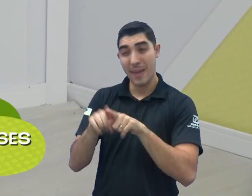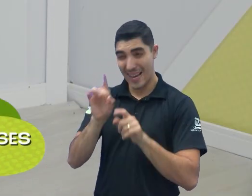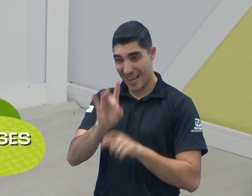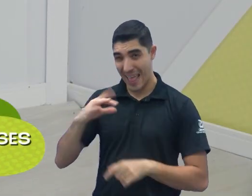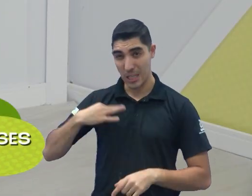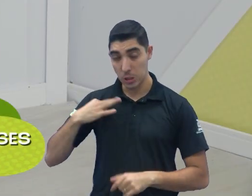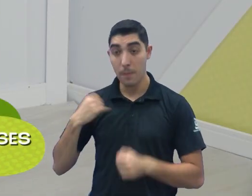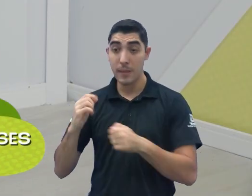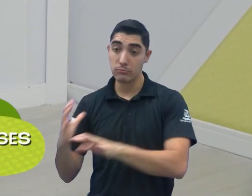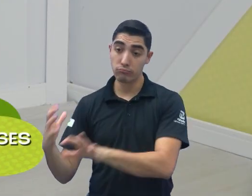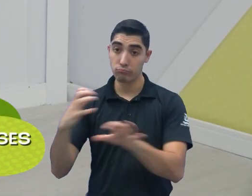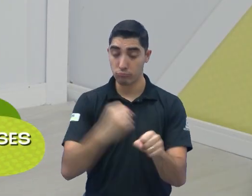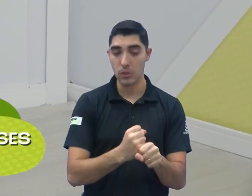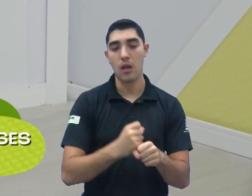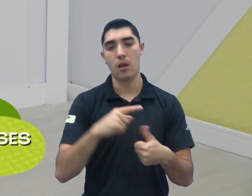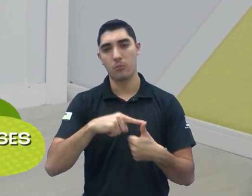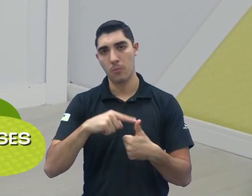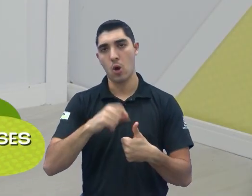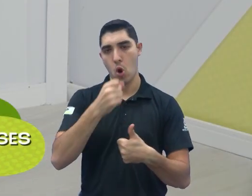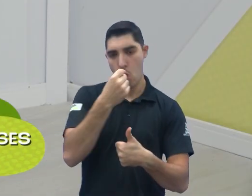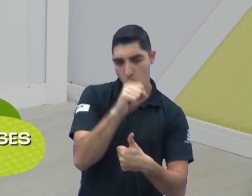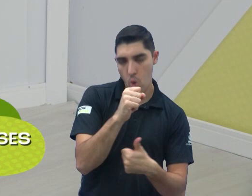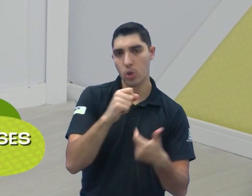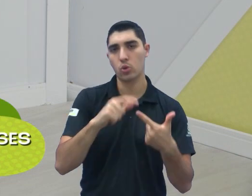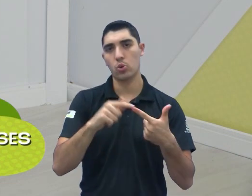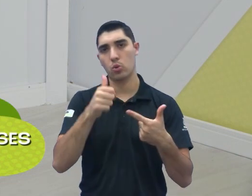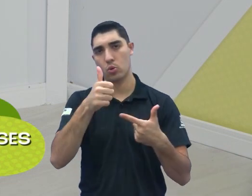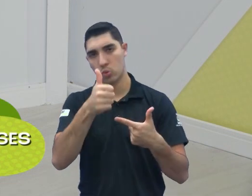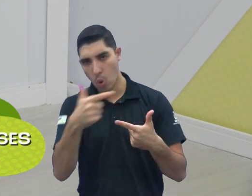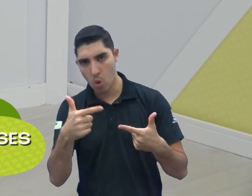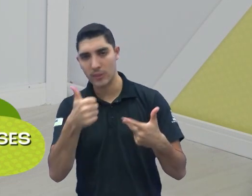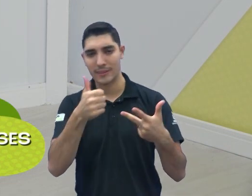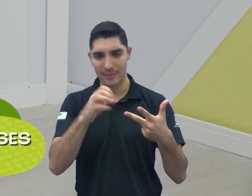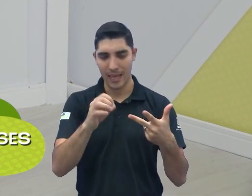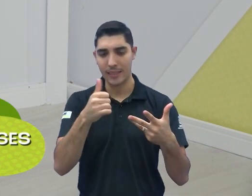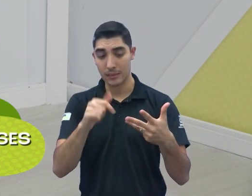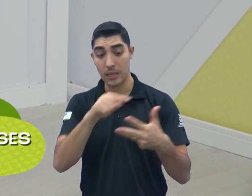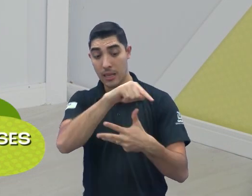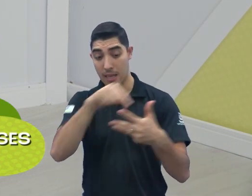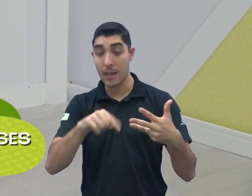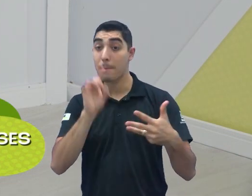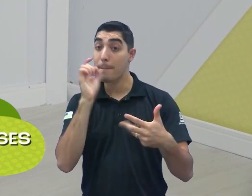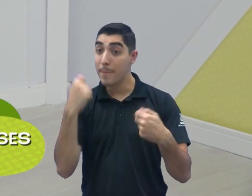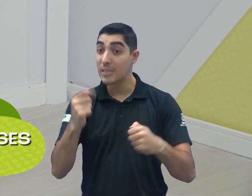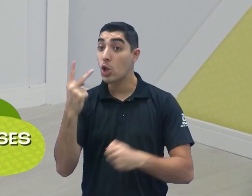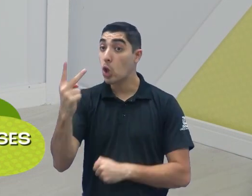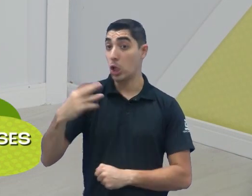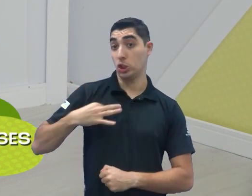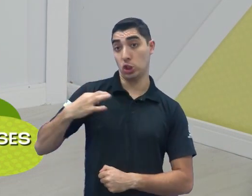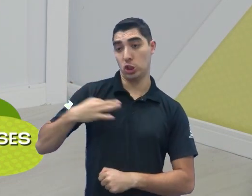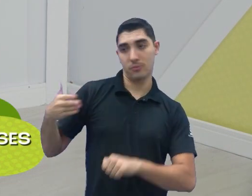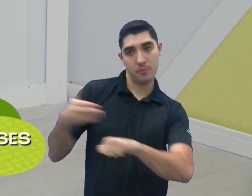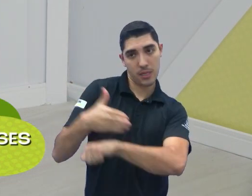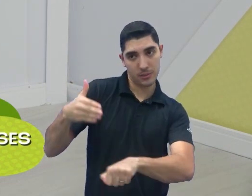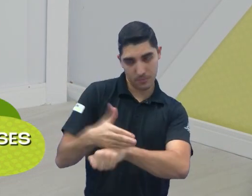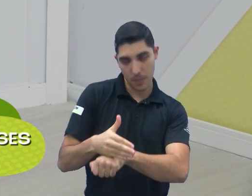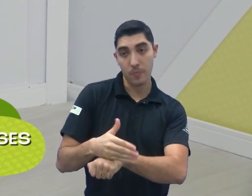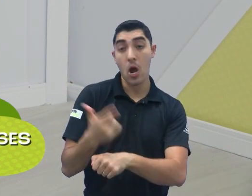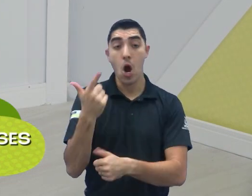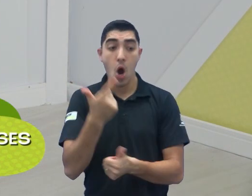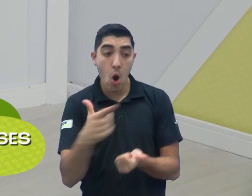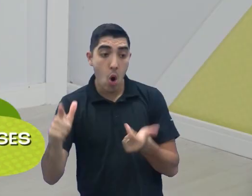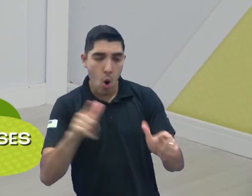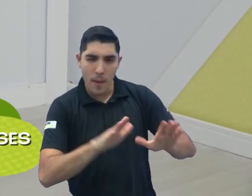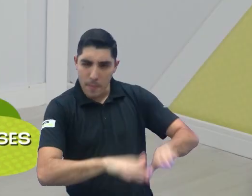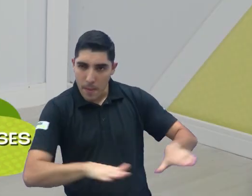categorias, sub-8 e sub-12, sub-10 e sub-12, enfim, tem que escrever no mínimo 2, tá? Para as categorias menores, as inscrições